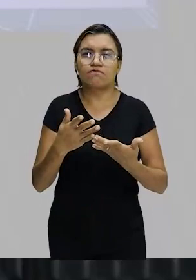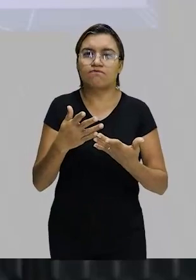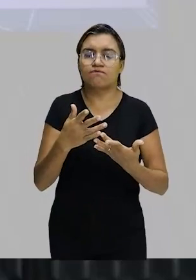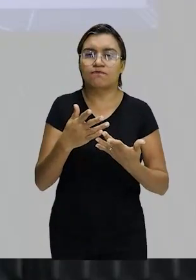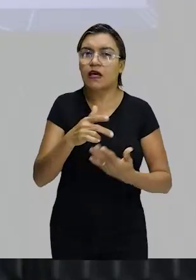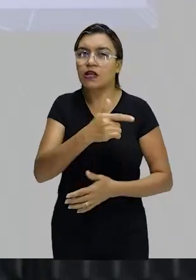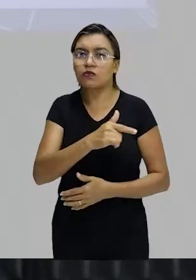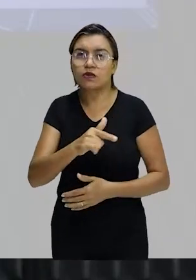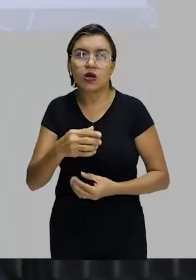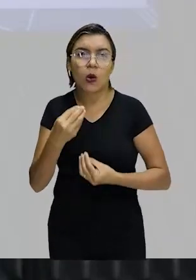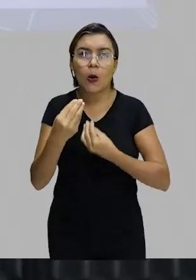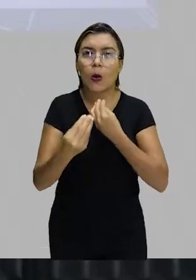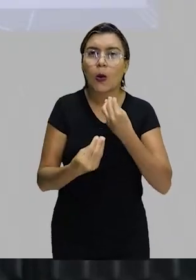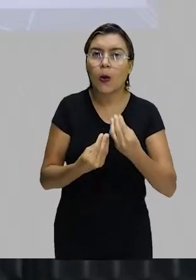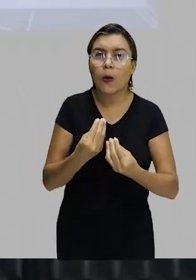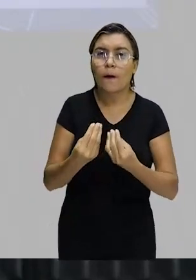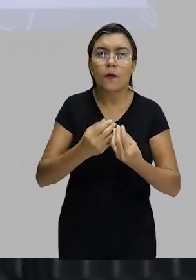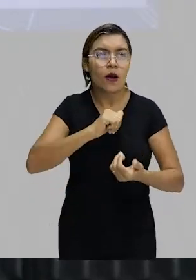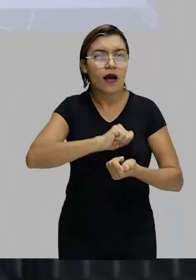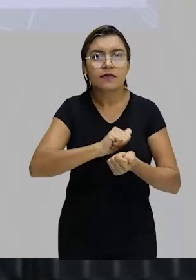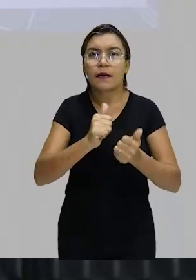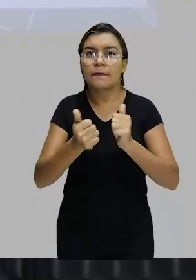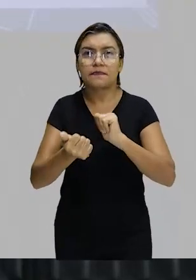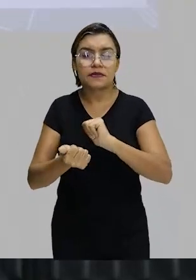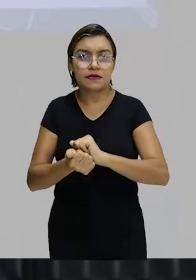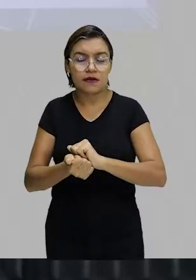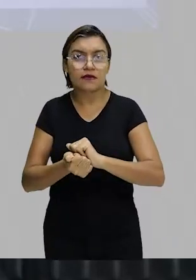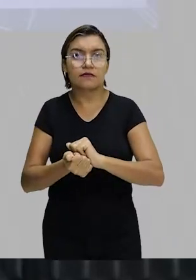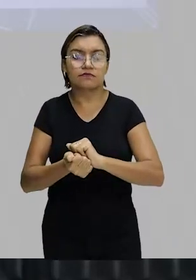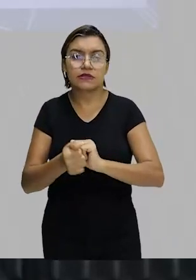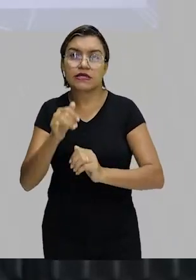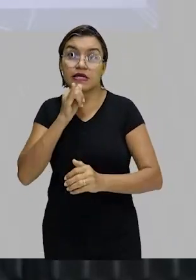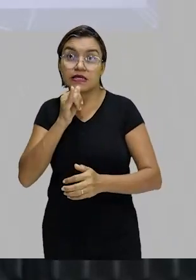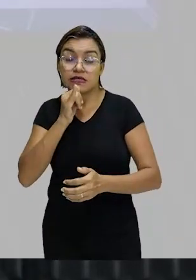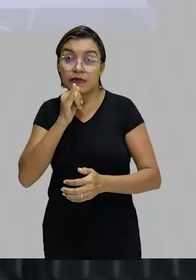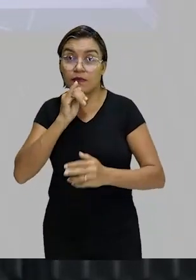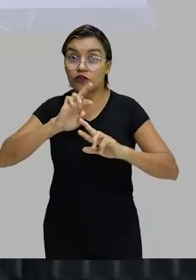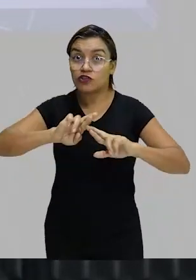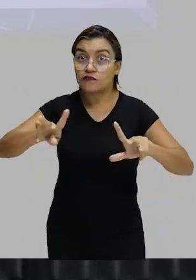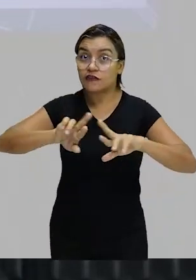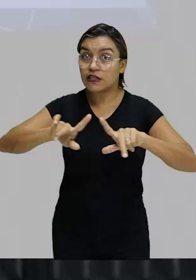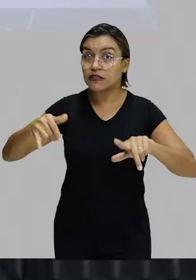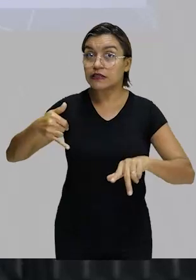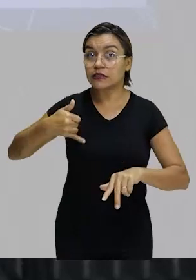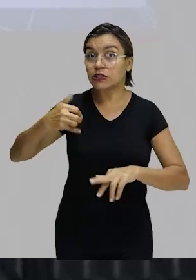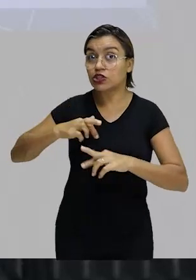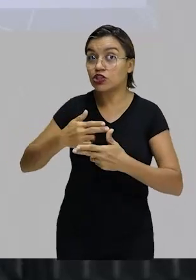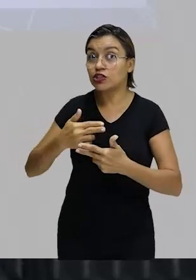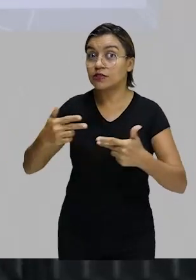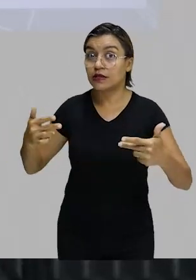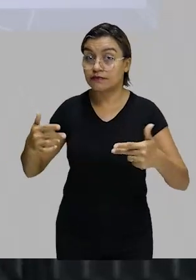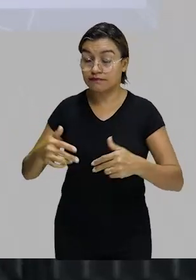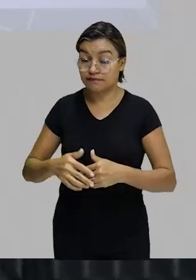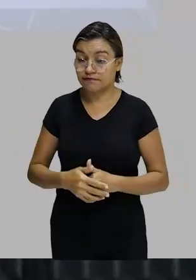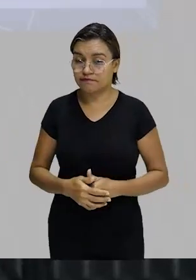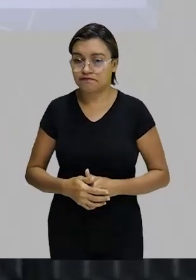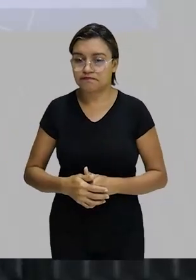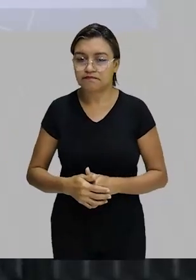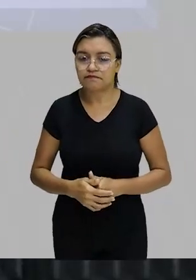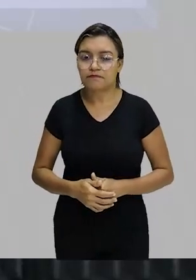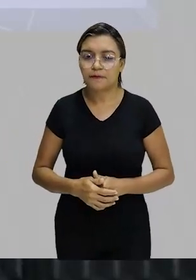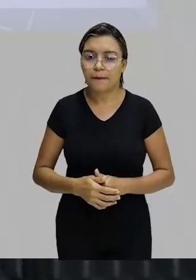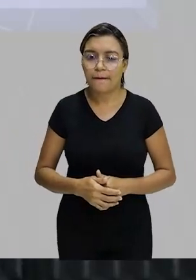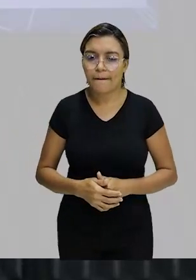uma adequação considerando, por exemplo, diferenças de idade. Causes many traditional